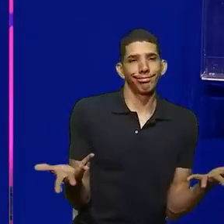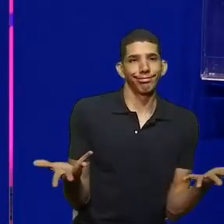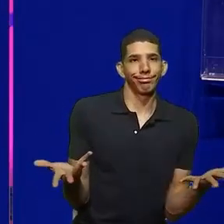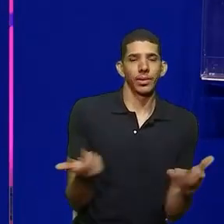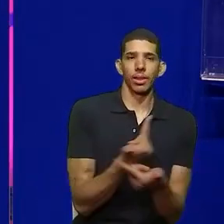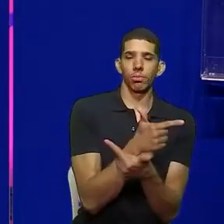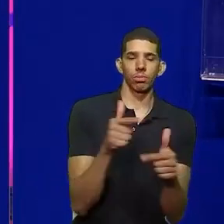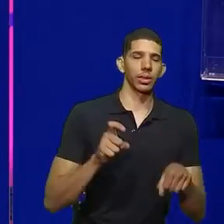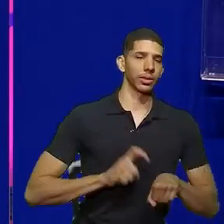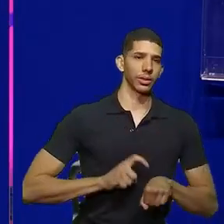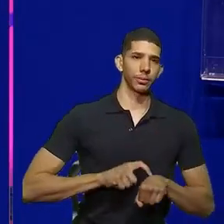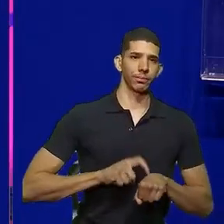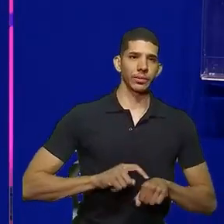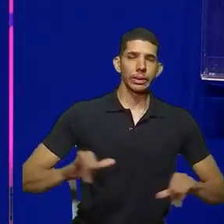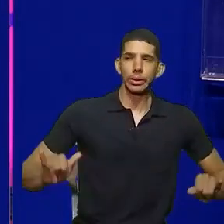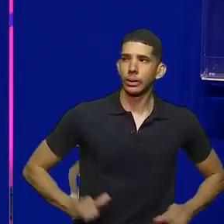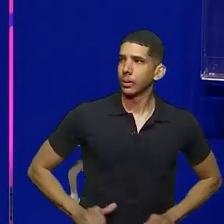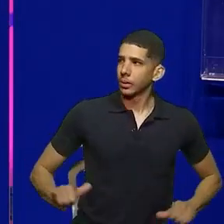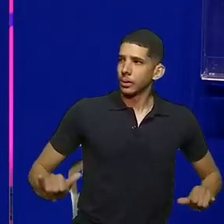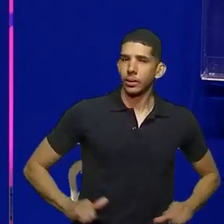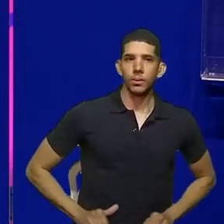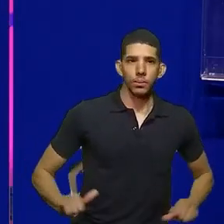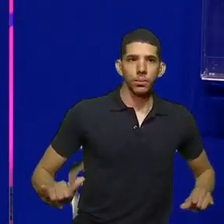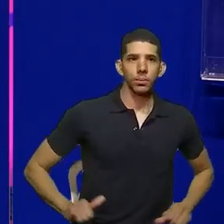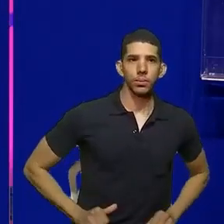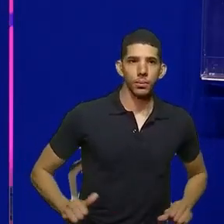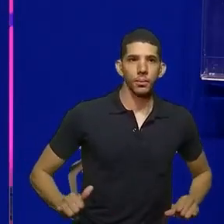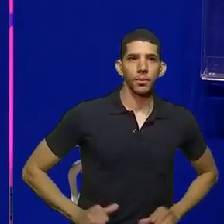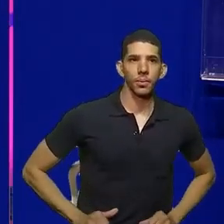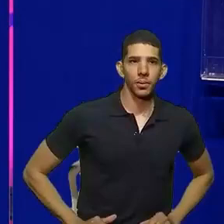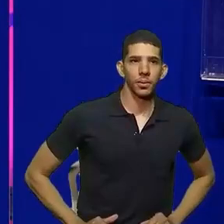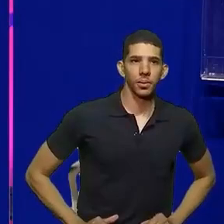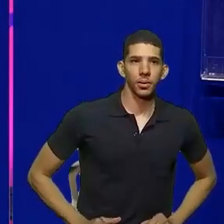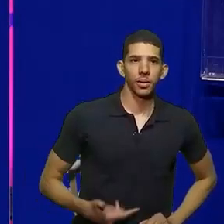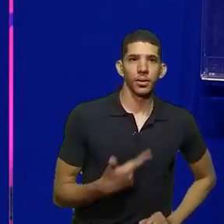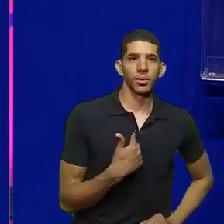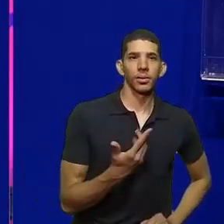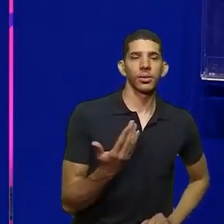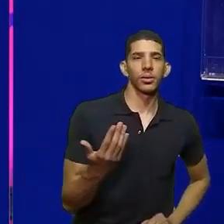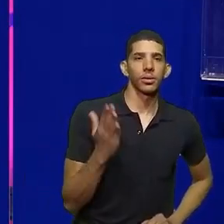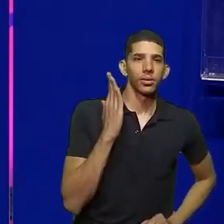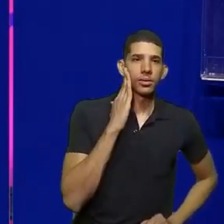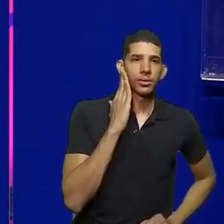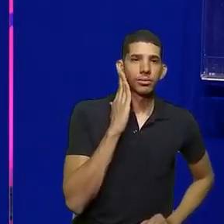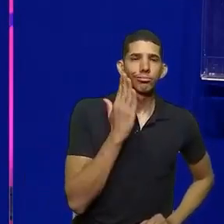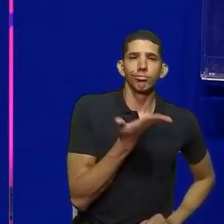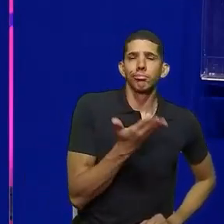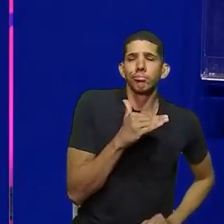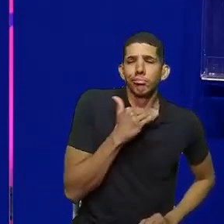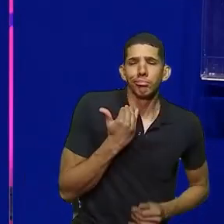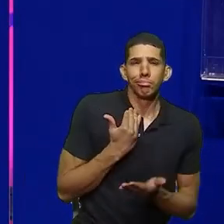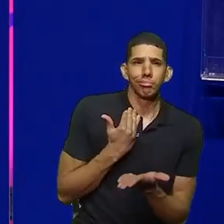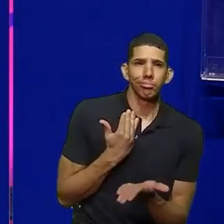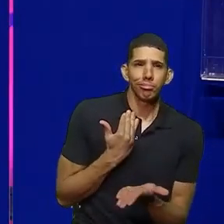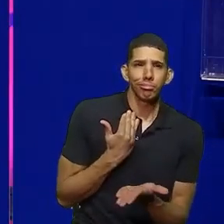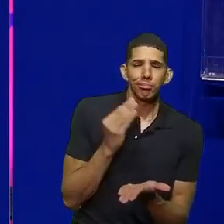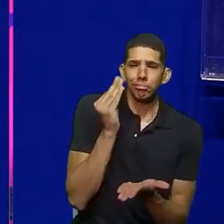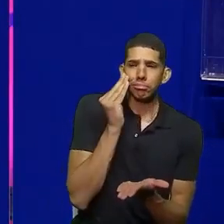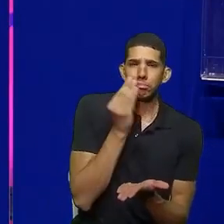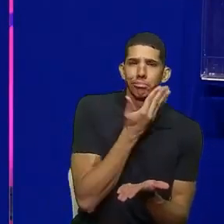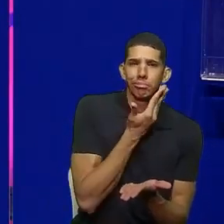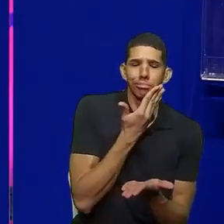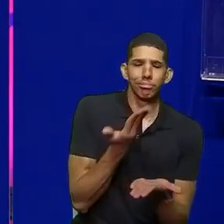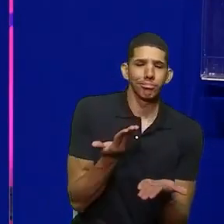de sofrer e nem de despedir da pessoa. Então eu achava uma coisa muito,